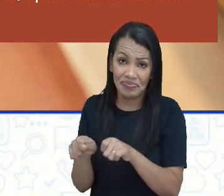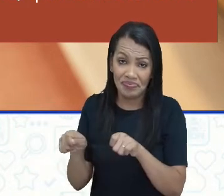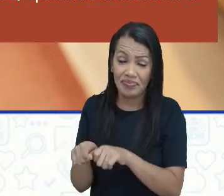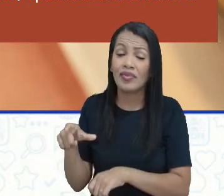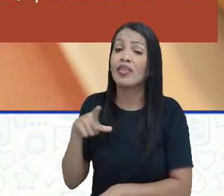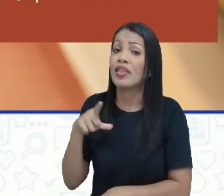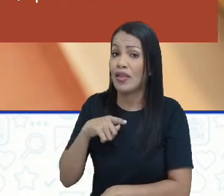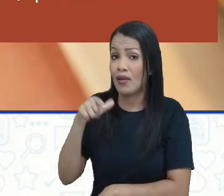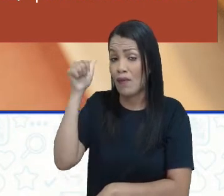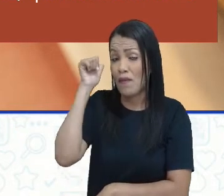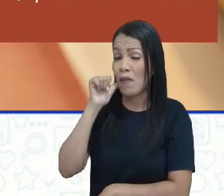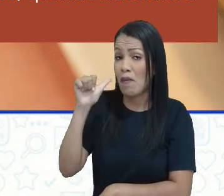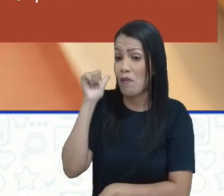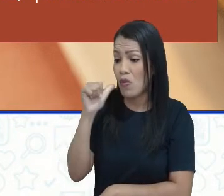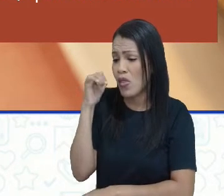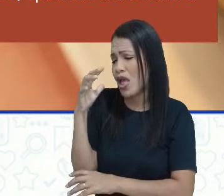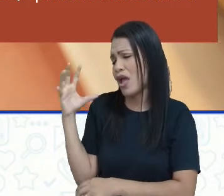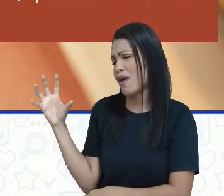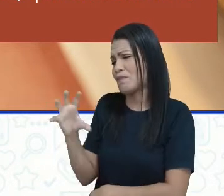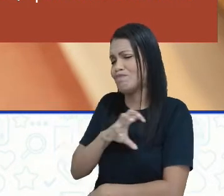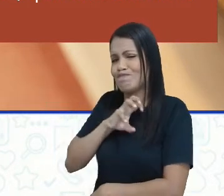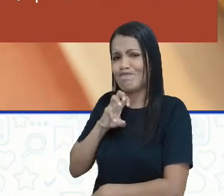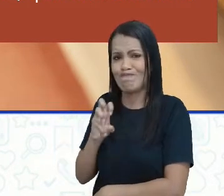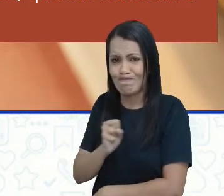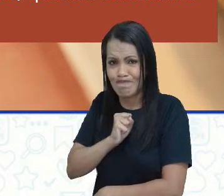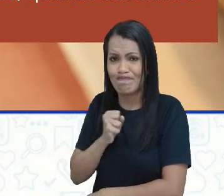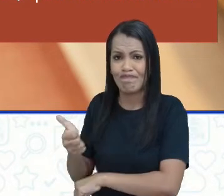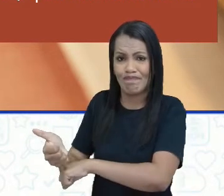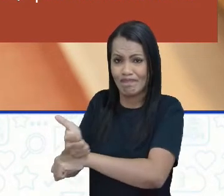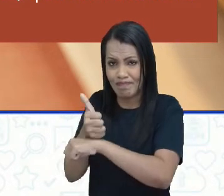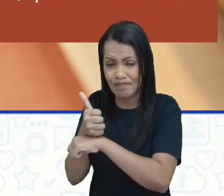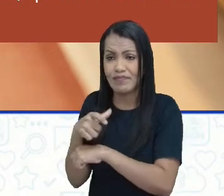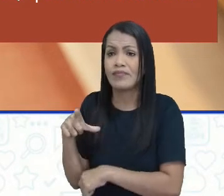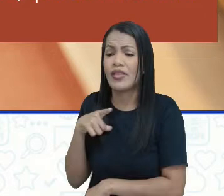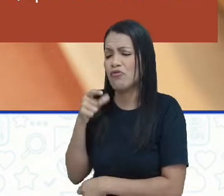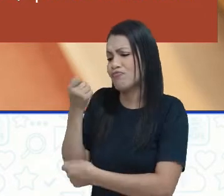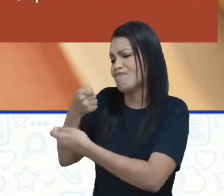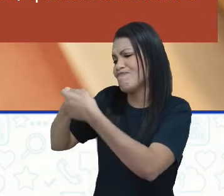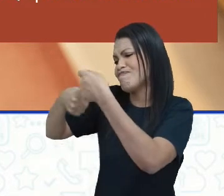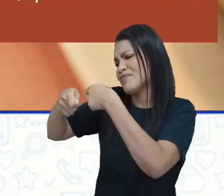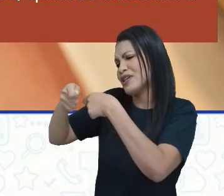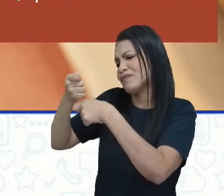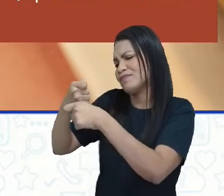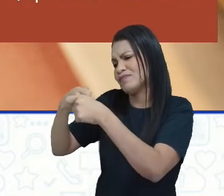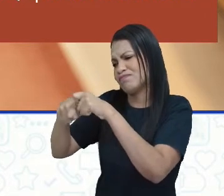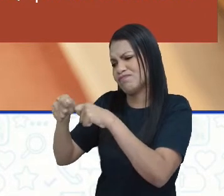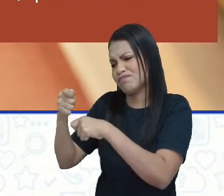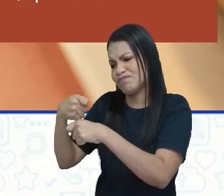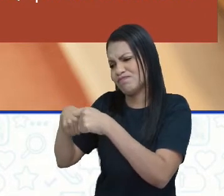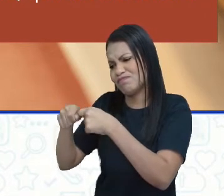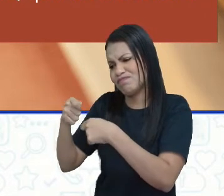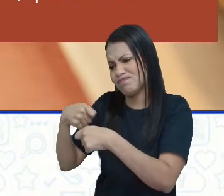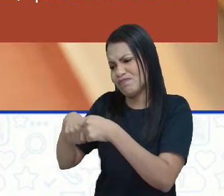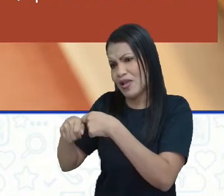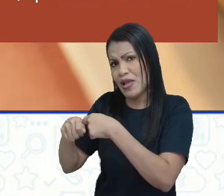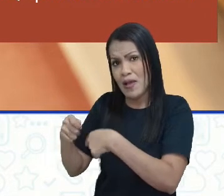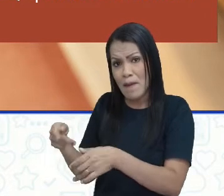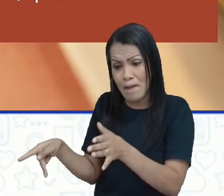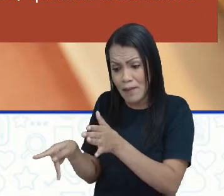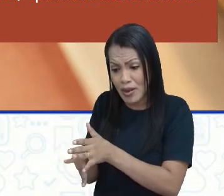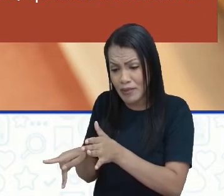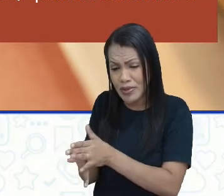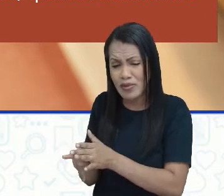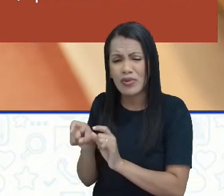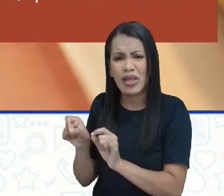moça completamente apaixonada pelo ofício que tem, né? Mas tecendo e tecendo, ela própria trouxe o tempo em que se sentiu